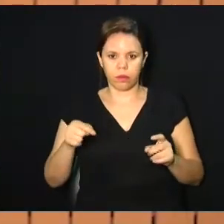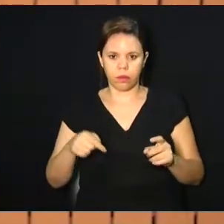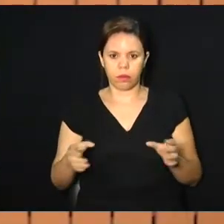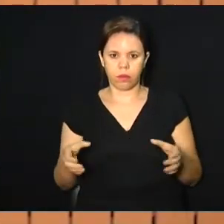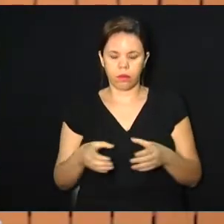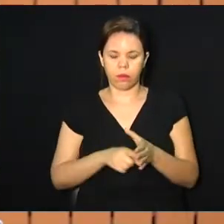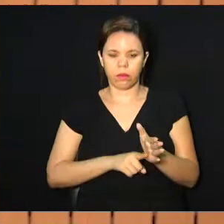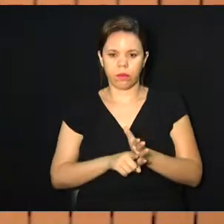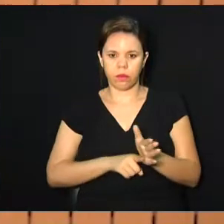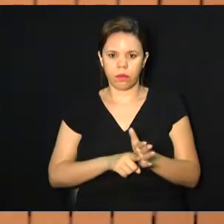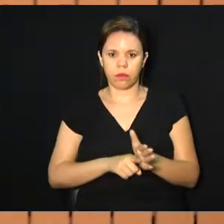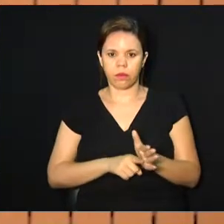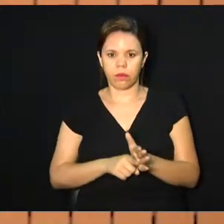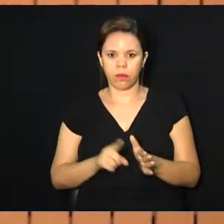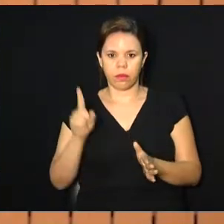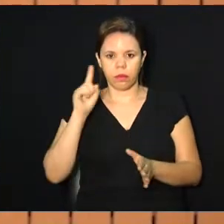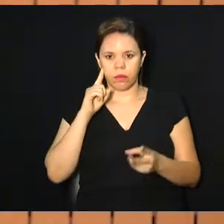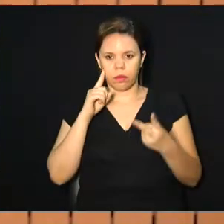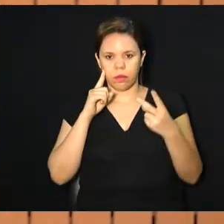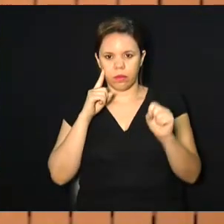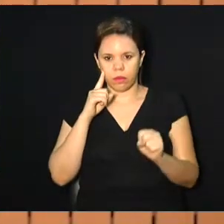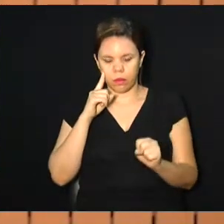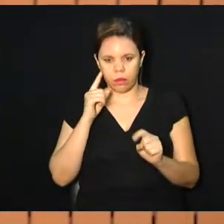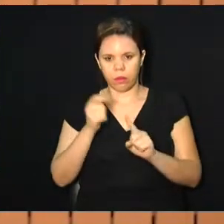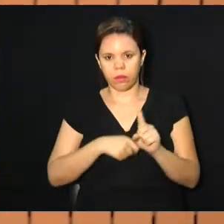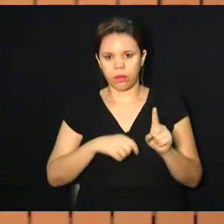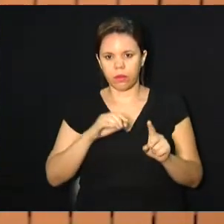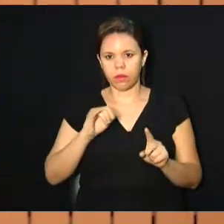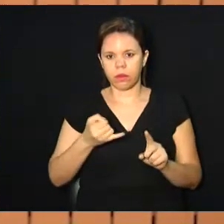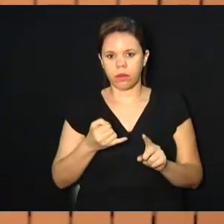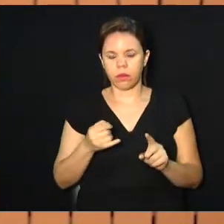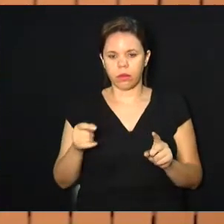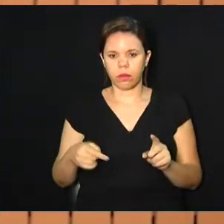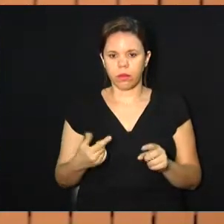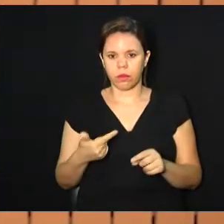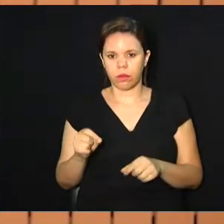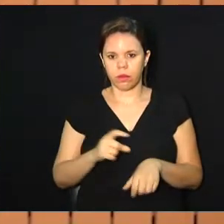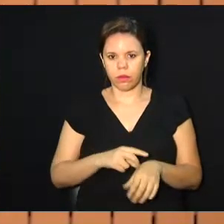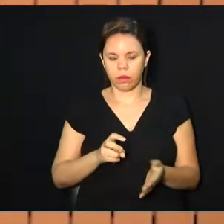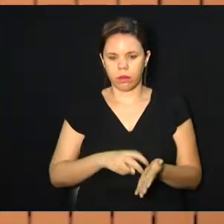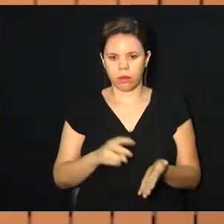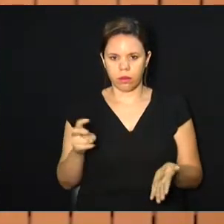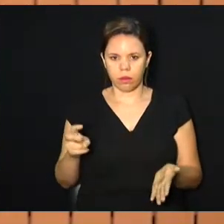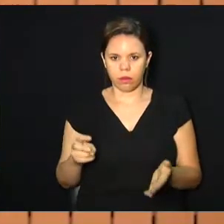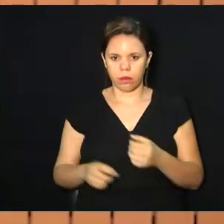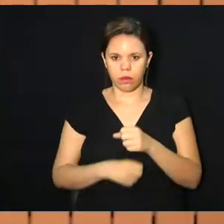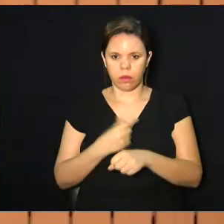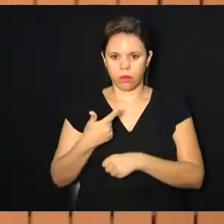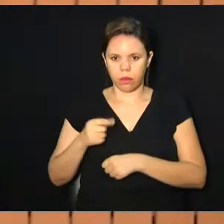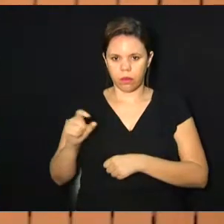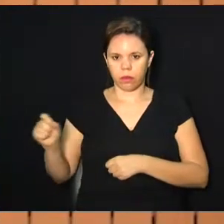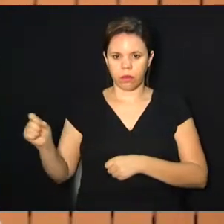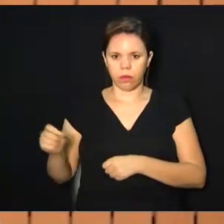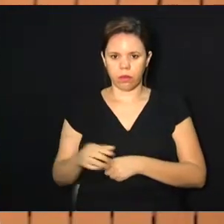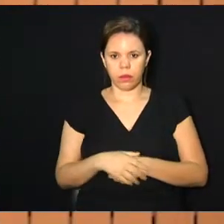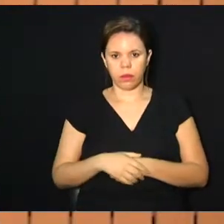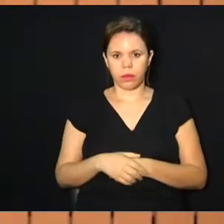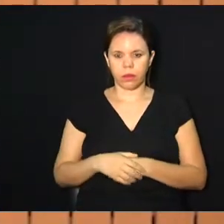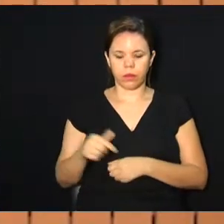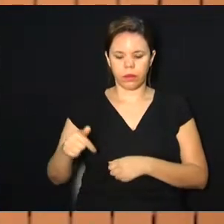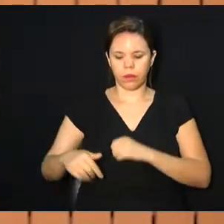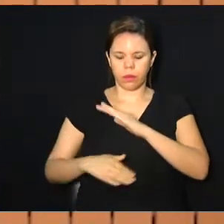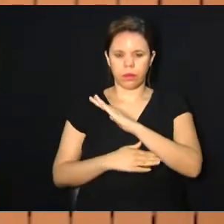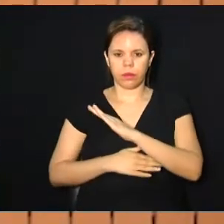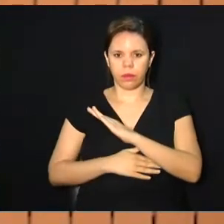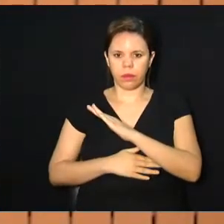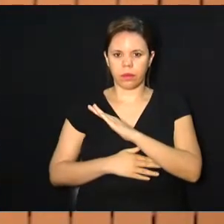de estudos será no dia 28 de janeiro, às 10 horas da manhã do ano de 2020, nessa casa,